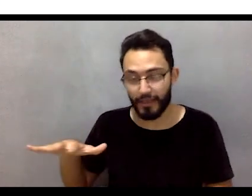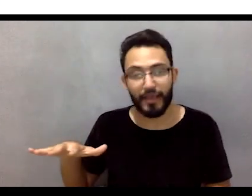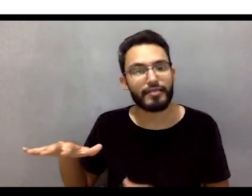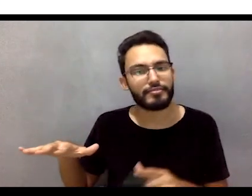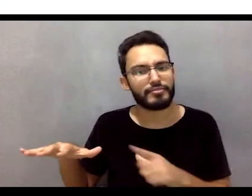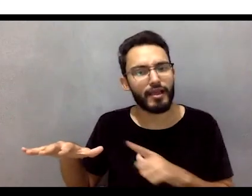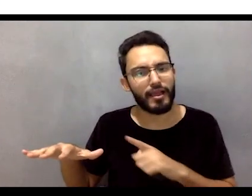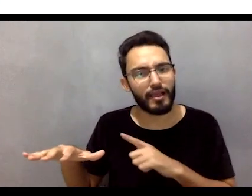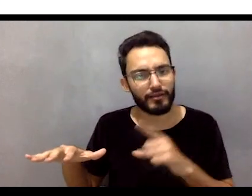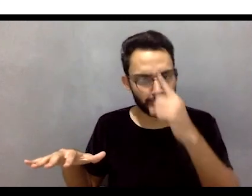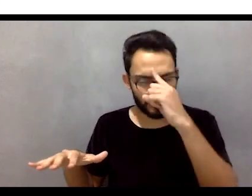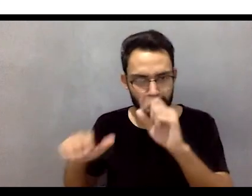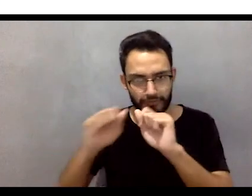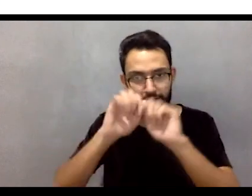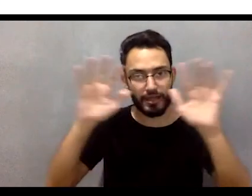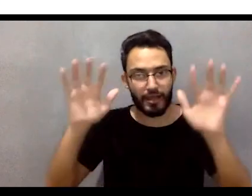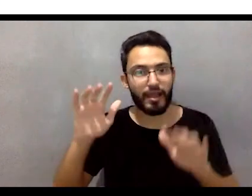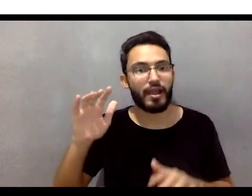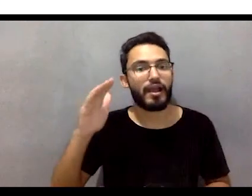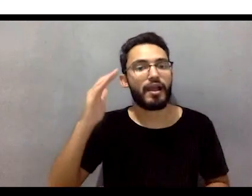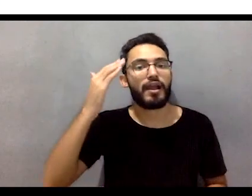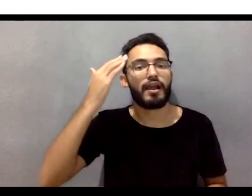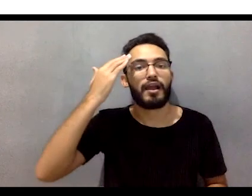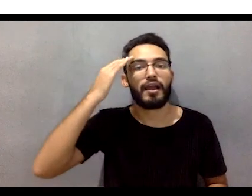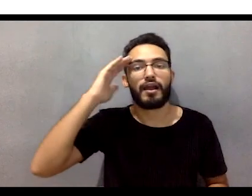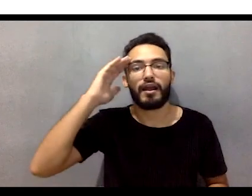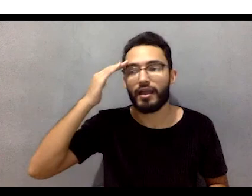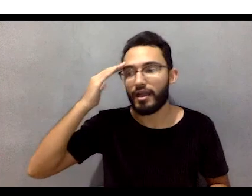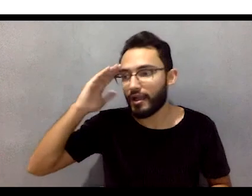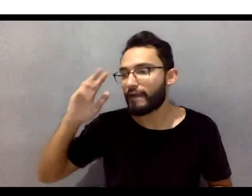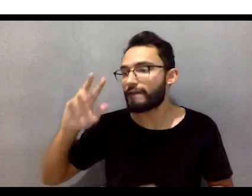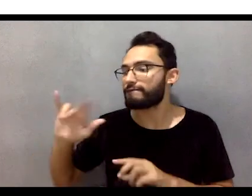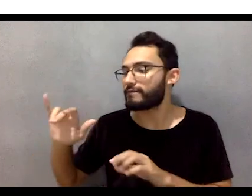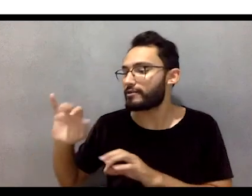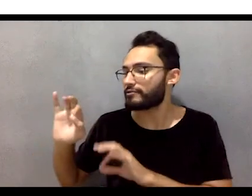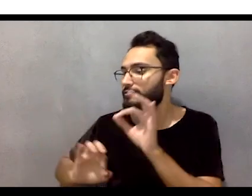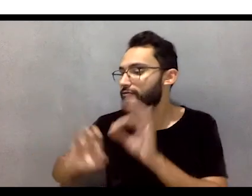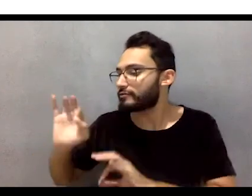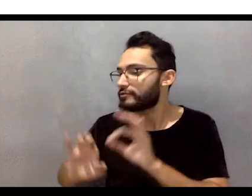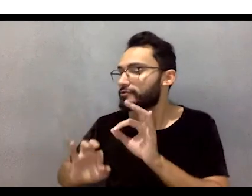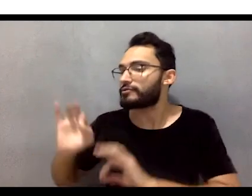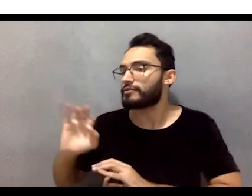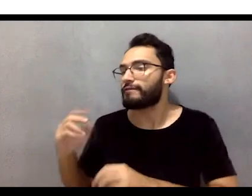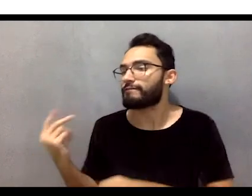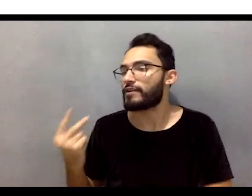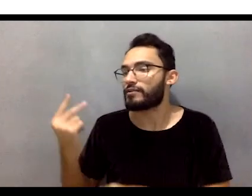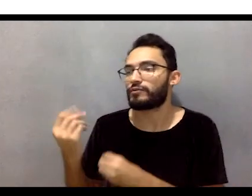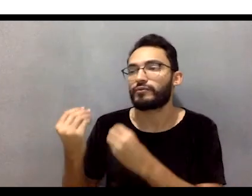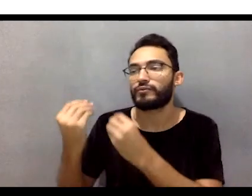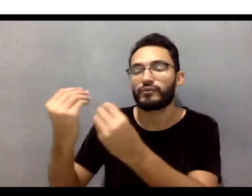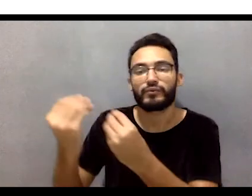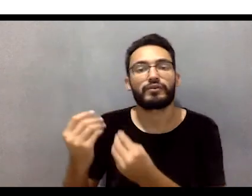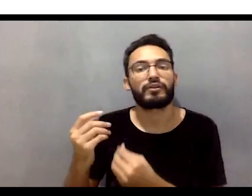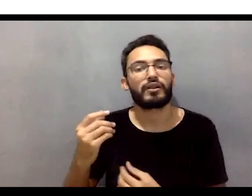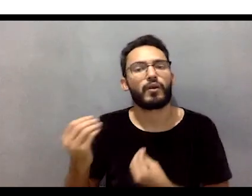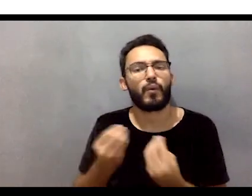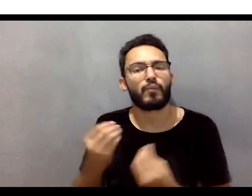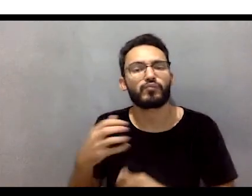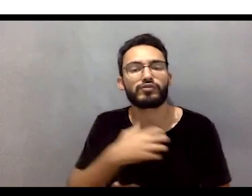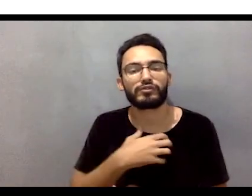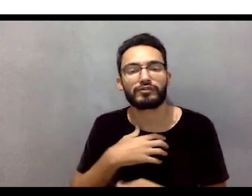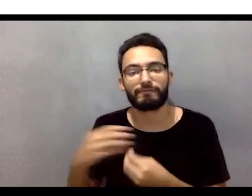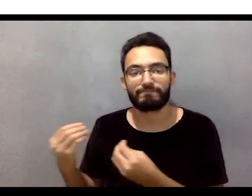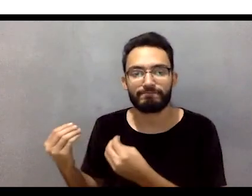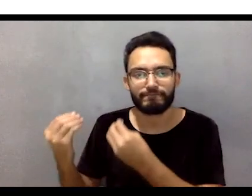tem claramente essa noção do que ele vai entregar, de que maneira que ele vai entregar e